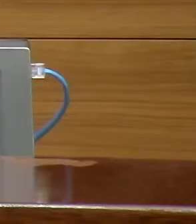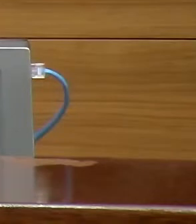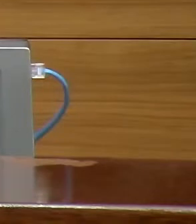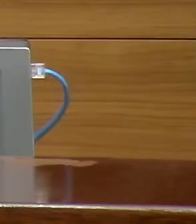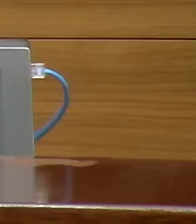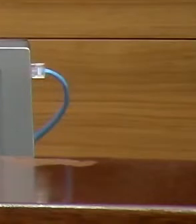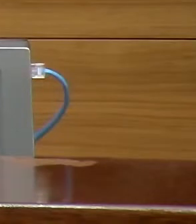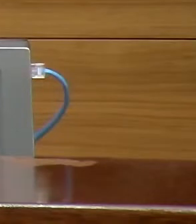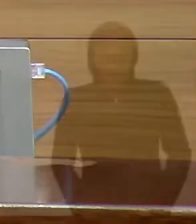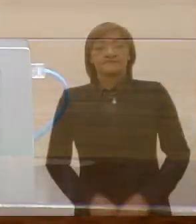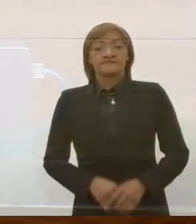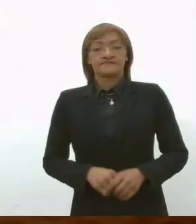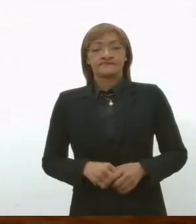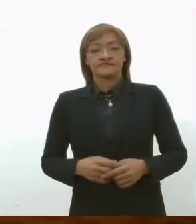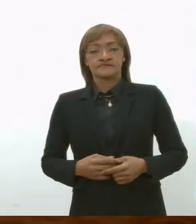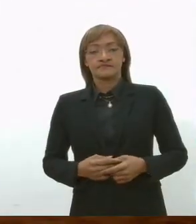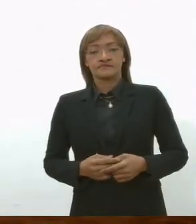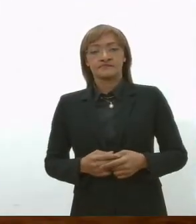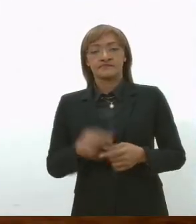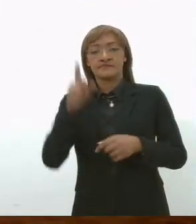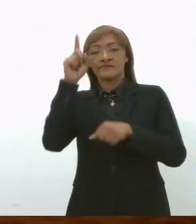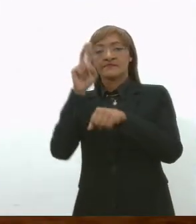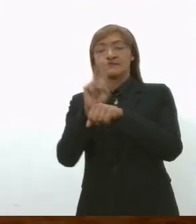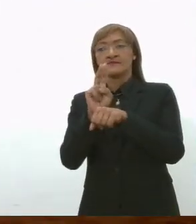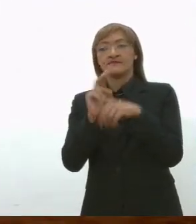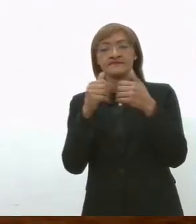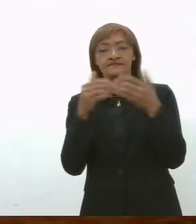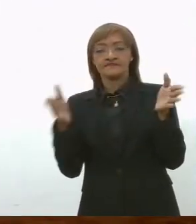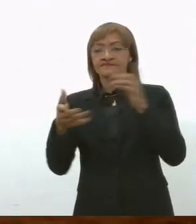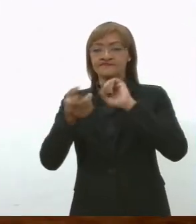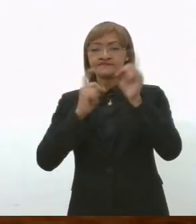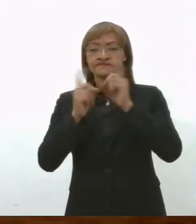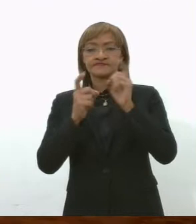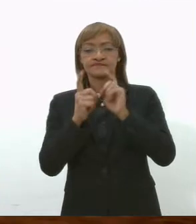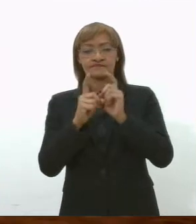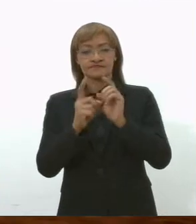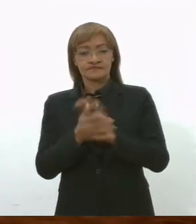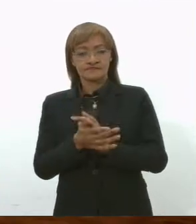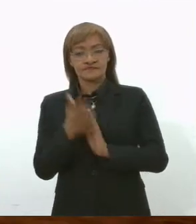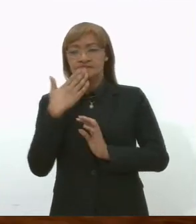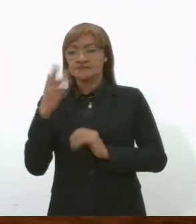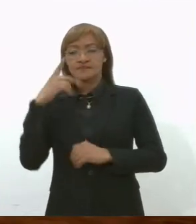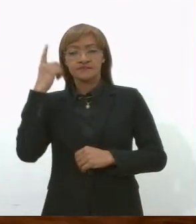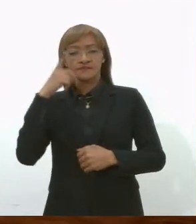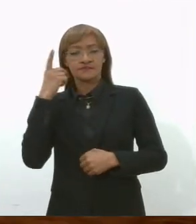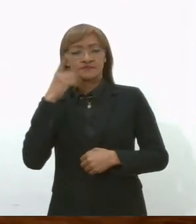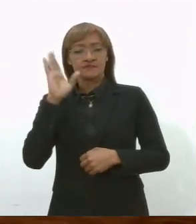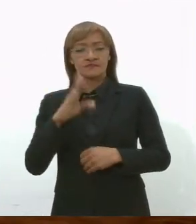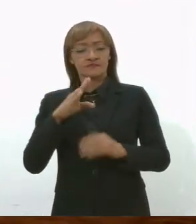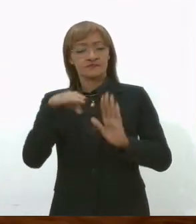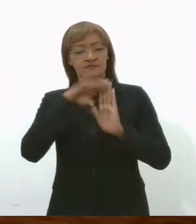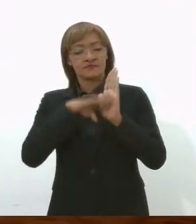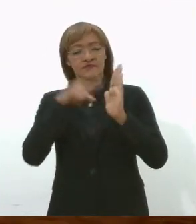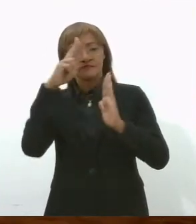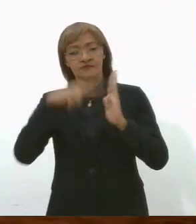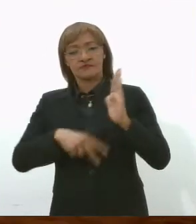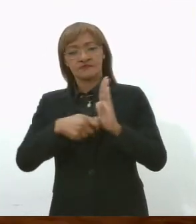Bom dia a todos e a todas. Sob a proteção de Deus, declaro aberta a presente sessão ordinária. Solicito o deputado Garibaldo Mendonça que faça a leitura da ata da sessão